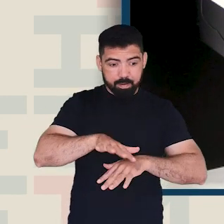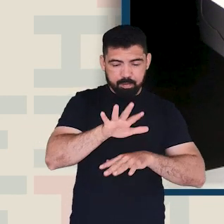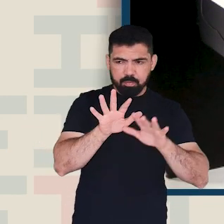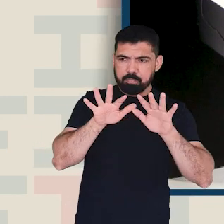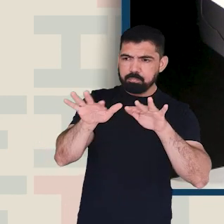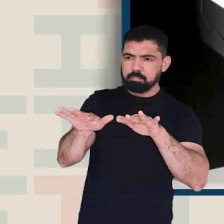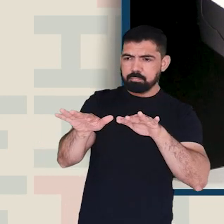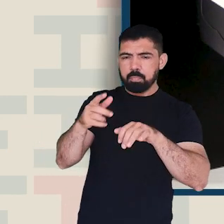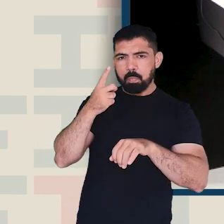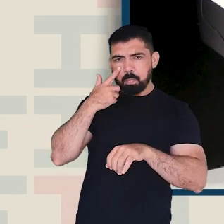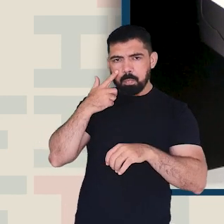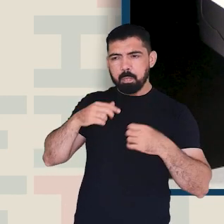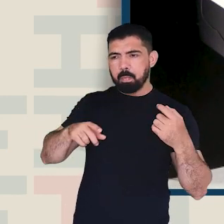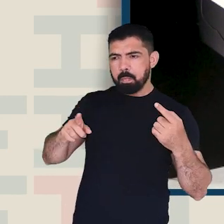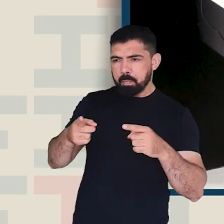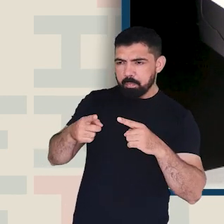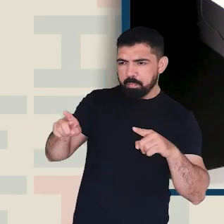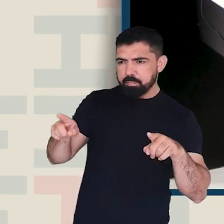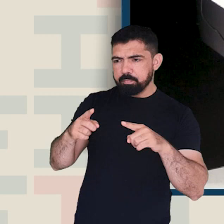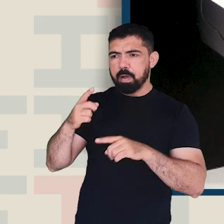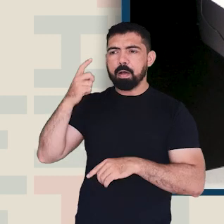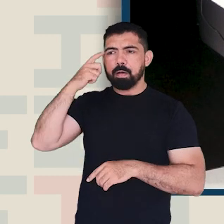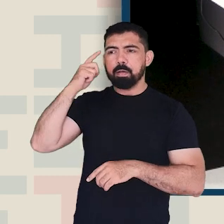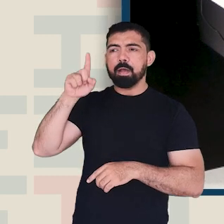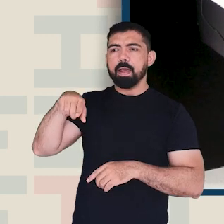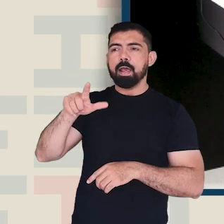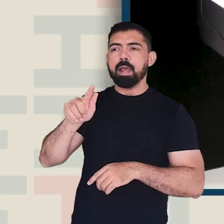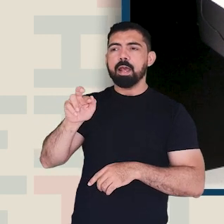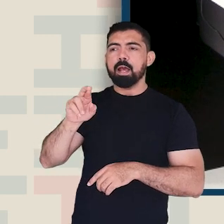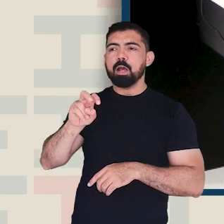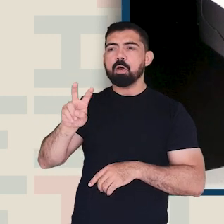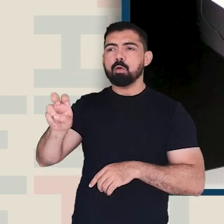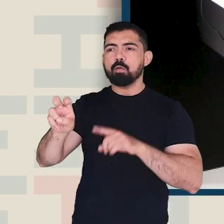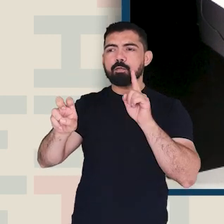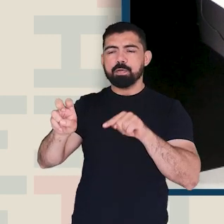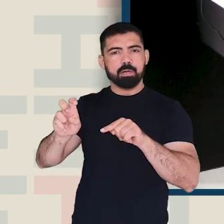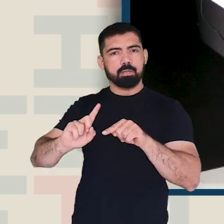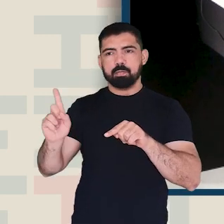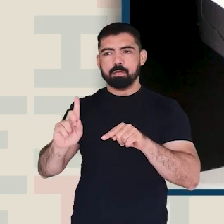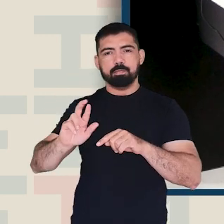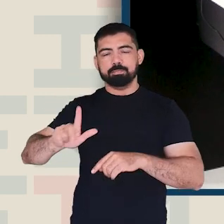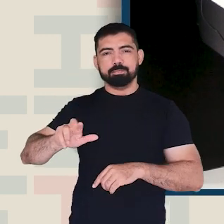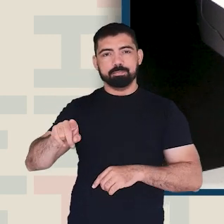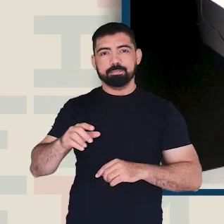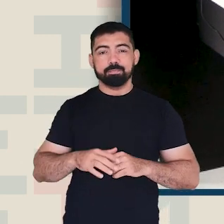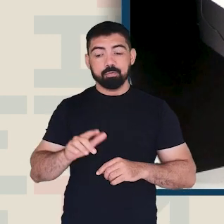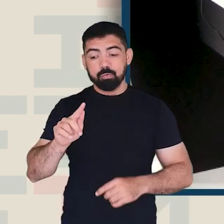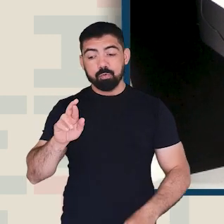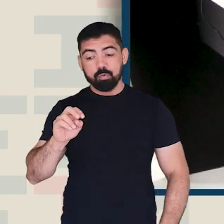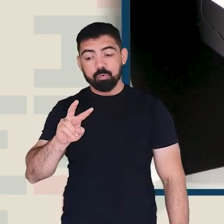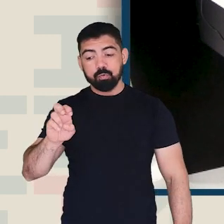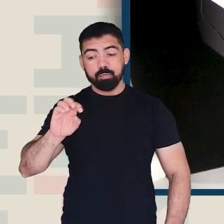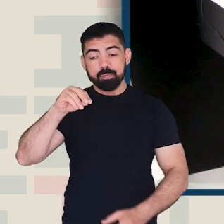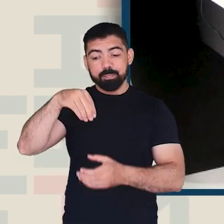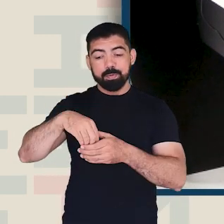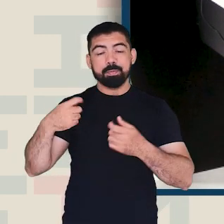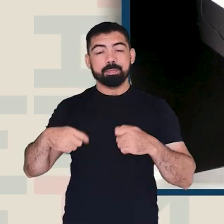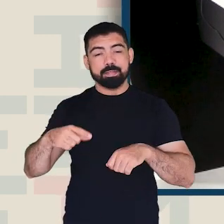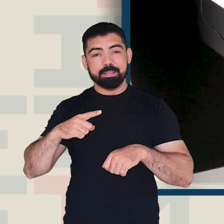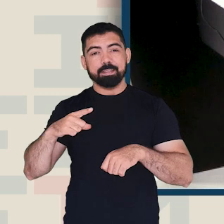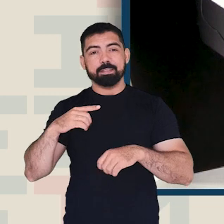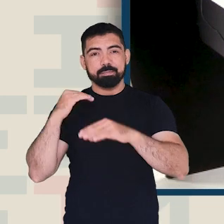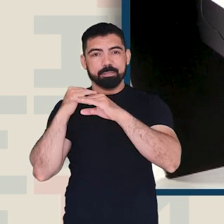perceber swing, balanço, entende que aquilo é um groove. Não é. Por definição, o groove tem que ter padrão.